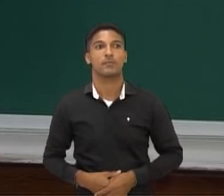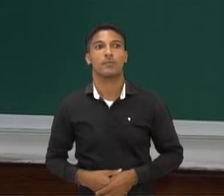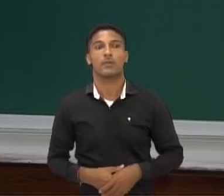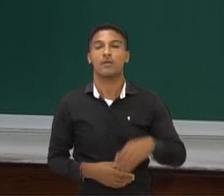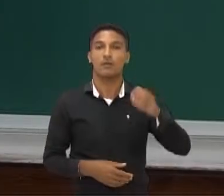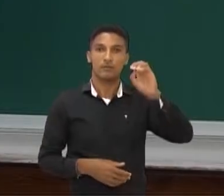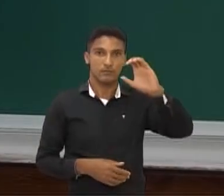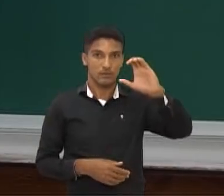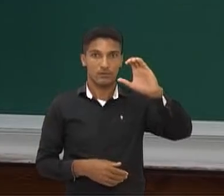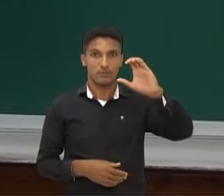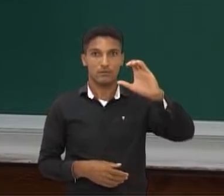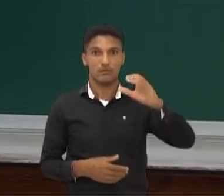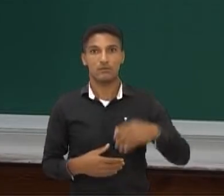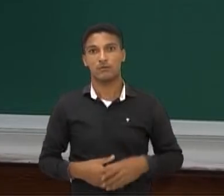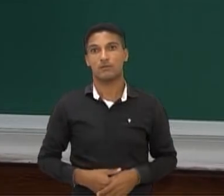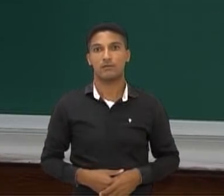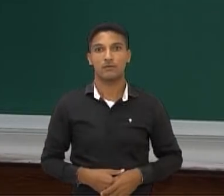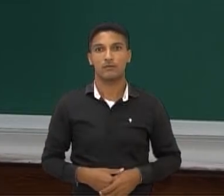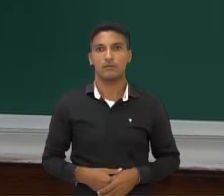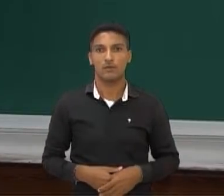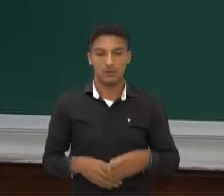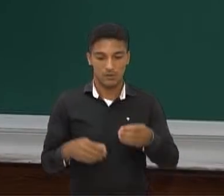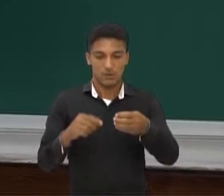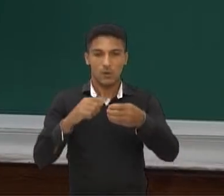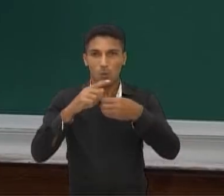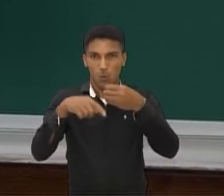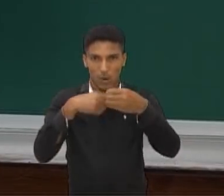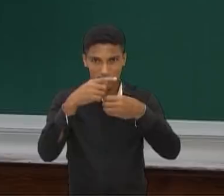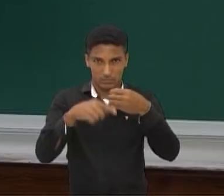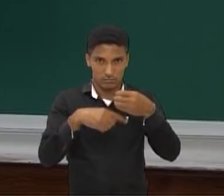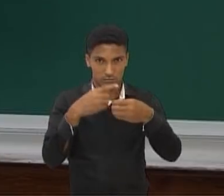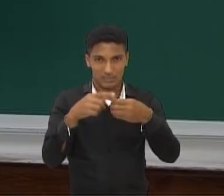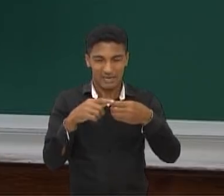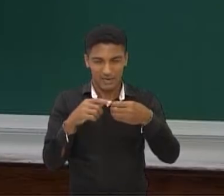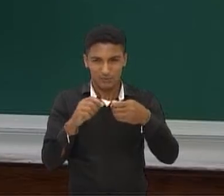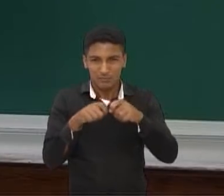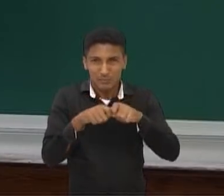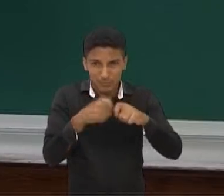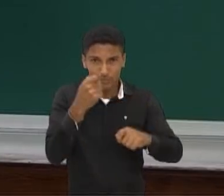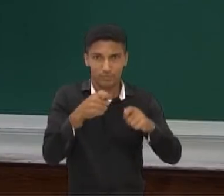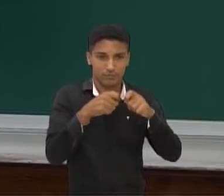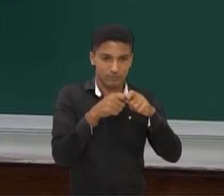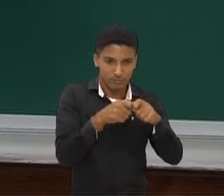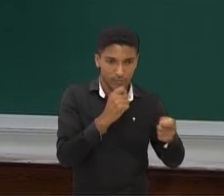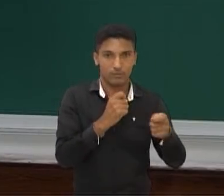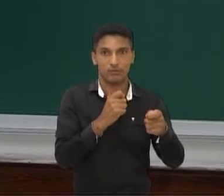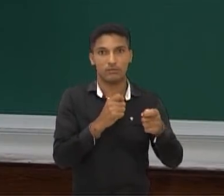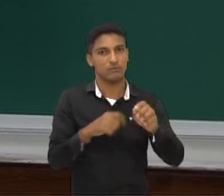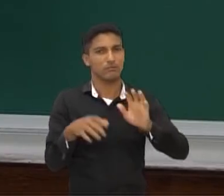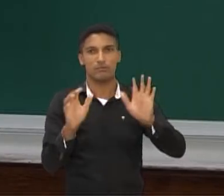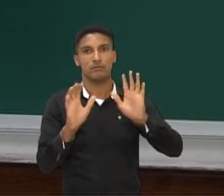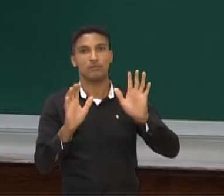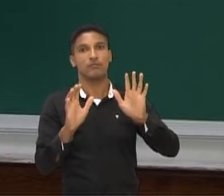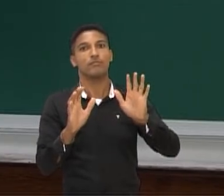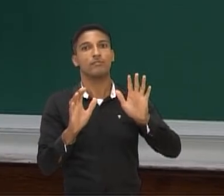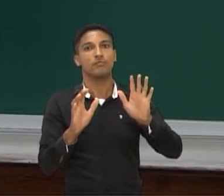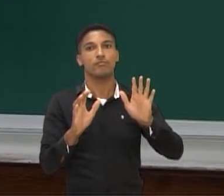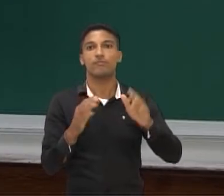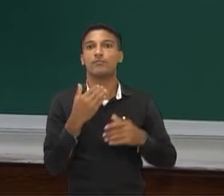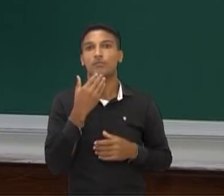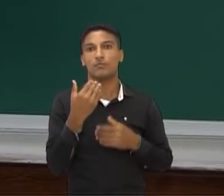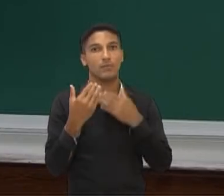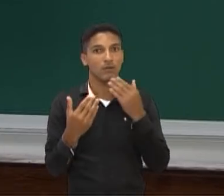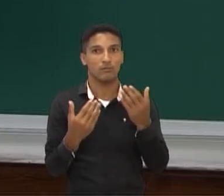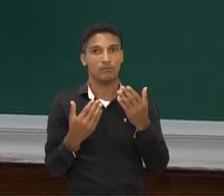C, o átomo é indivisível. Não, segundo o modelo dele, o átomo deixa de ser indivisível. Você